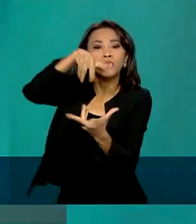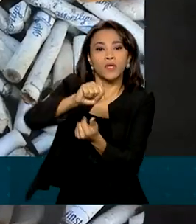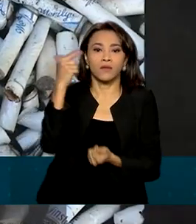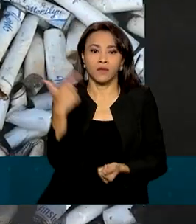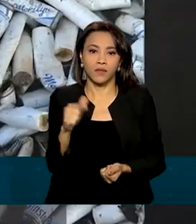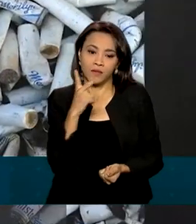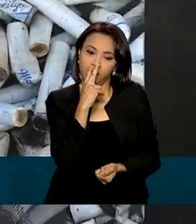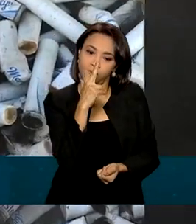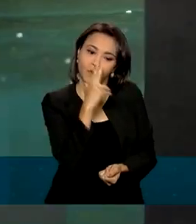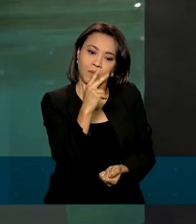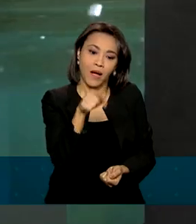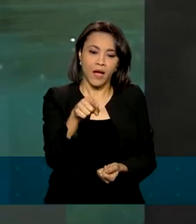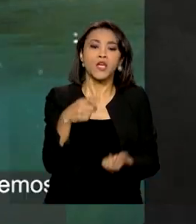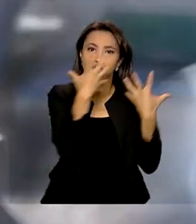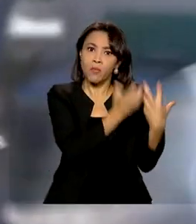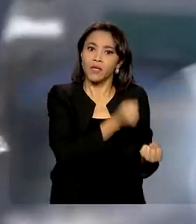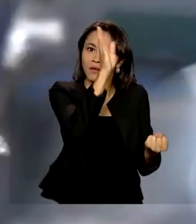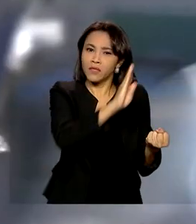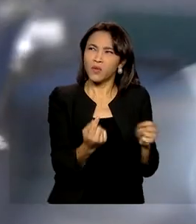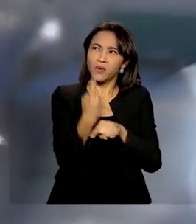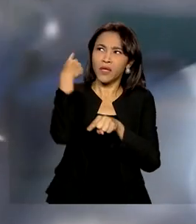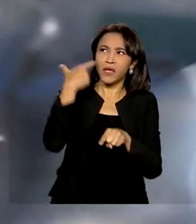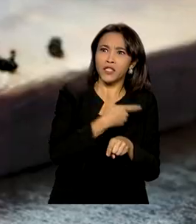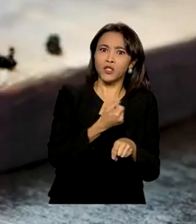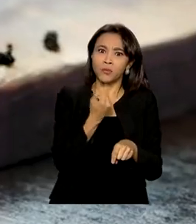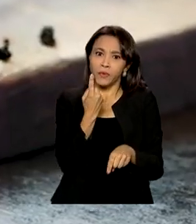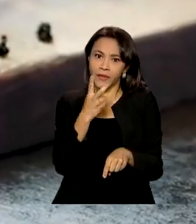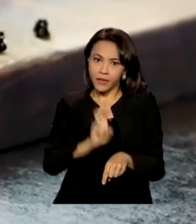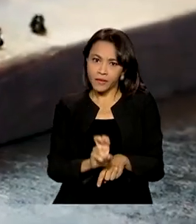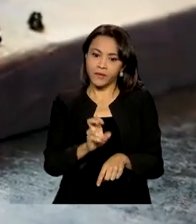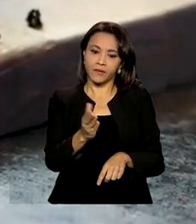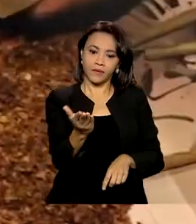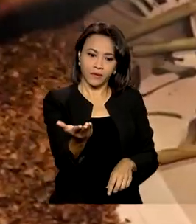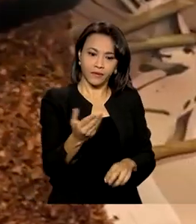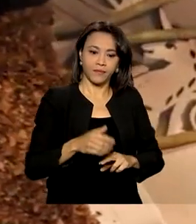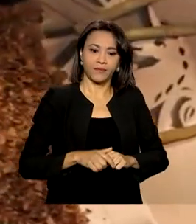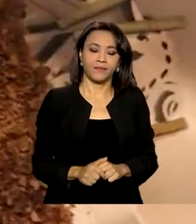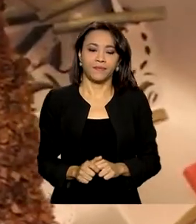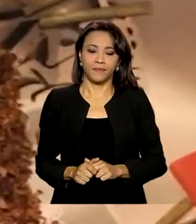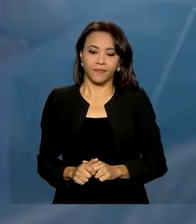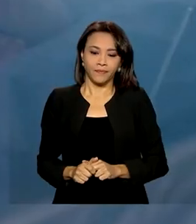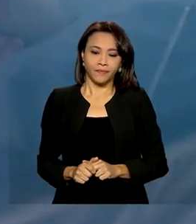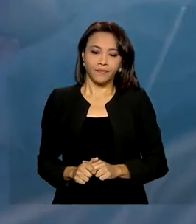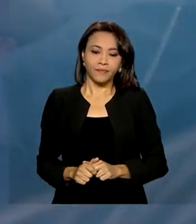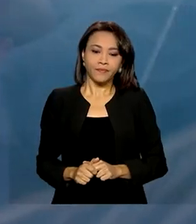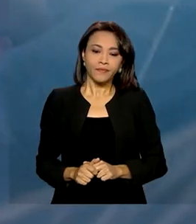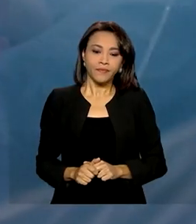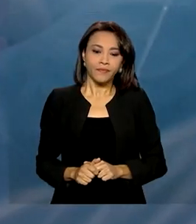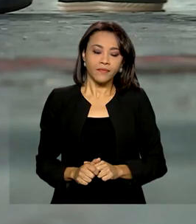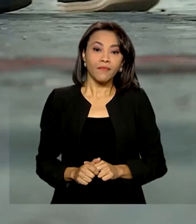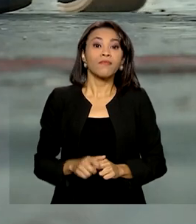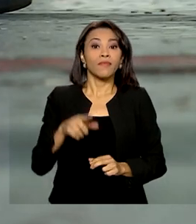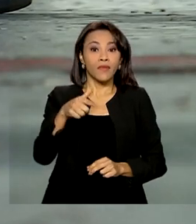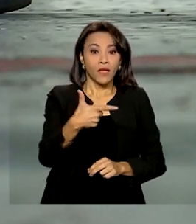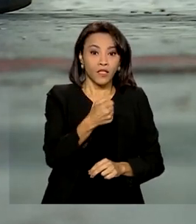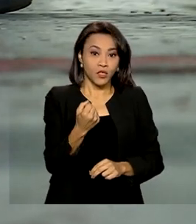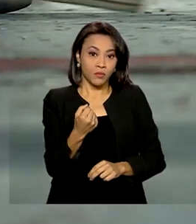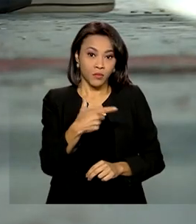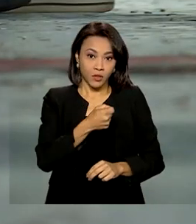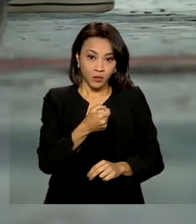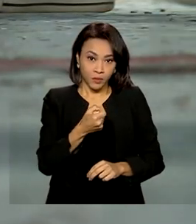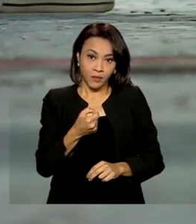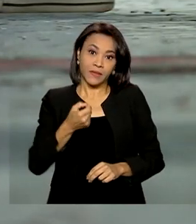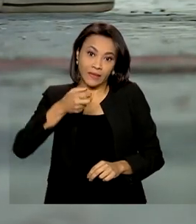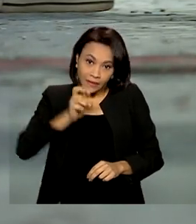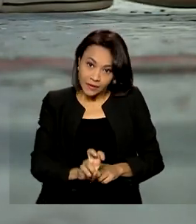passou a aderir a campanha desde 2015 observado nos custa mais de 8 milhões de vidas anualmente em 2005